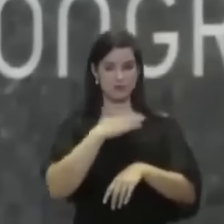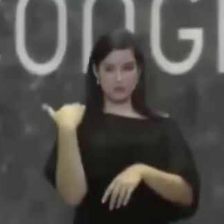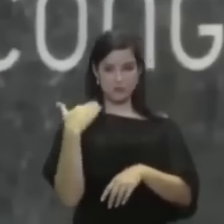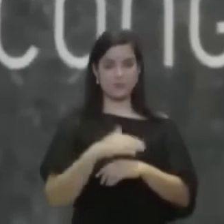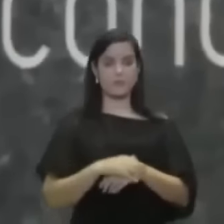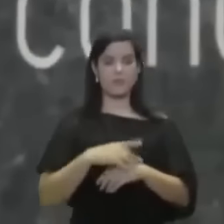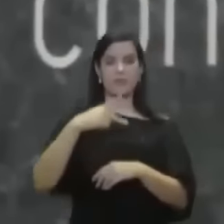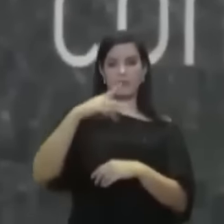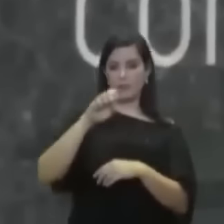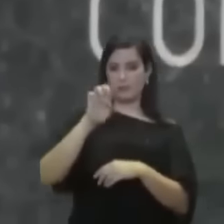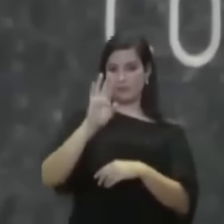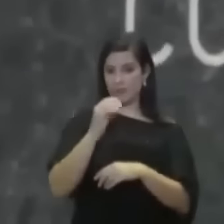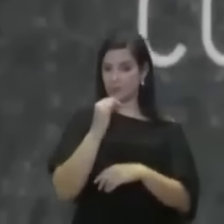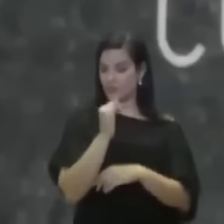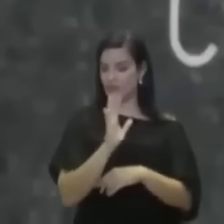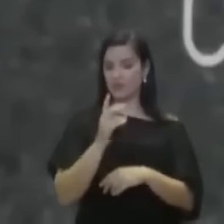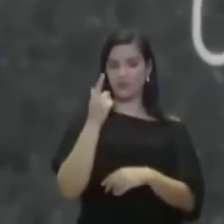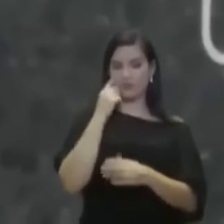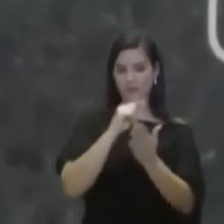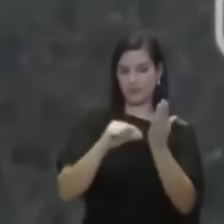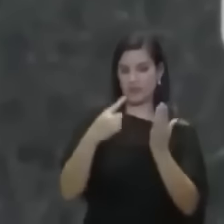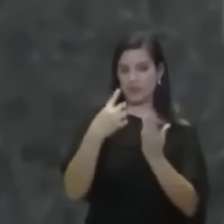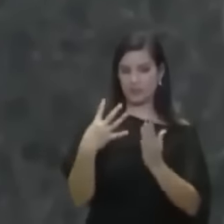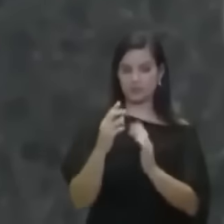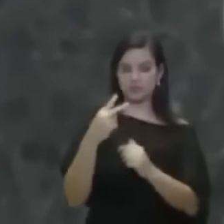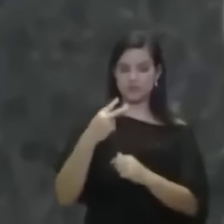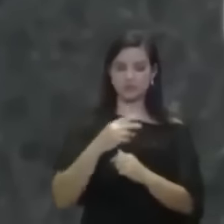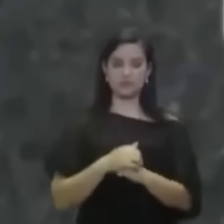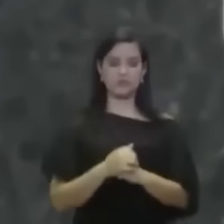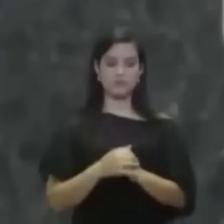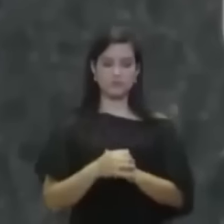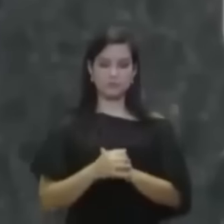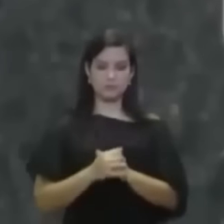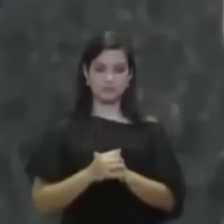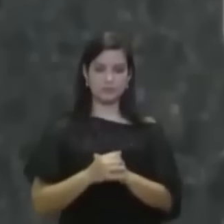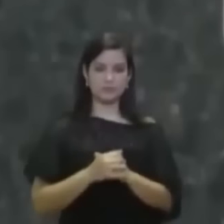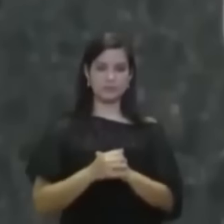Pedro vai dizer a mesma coisa, olha comigo o verso 14, 2 de Pedro 1:14.